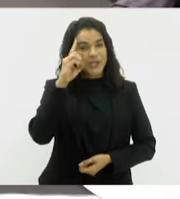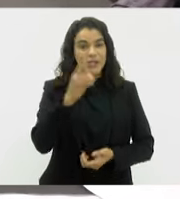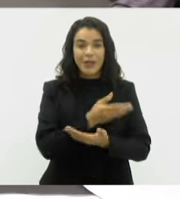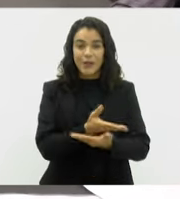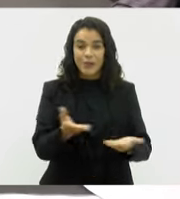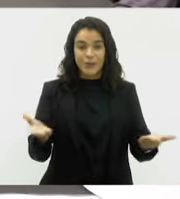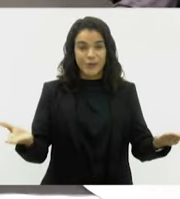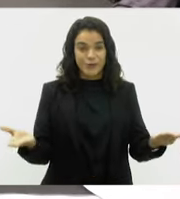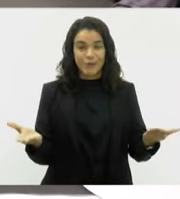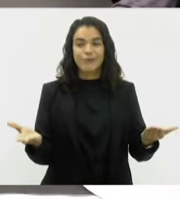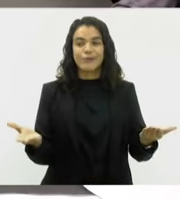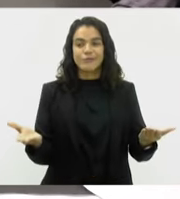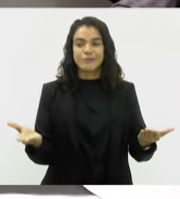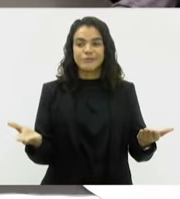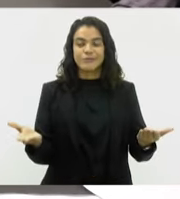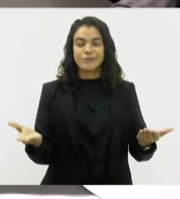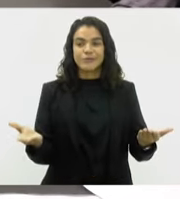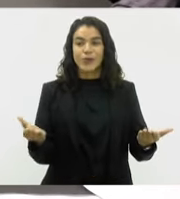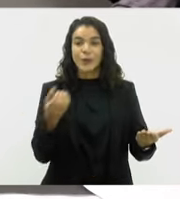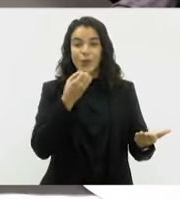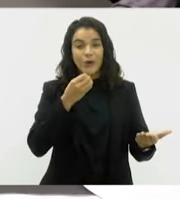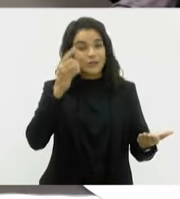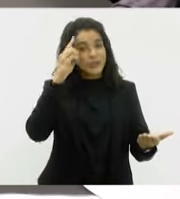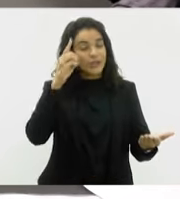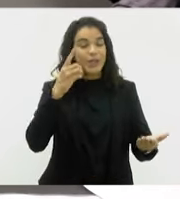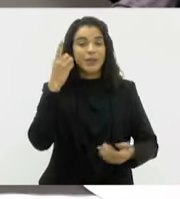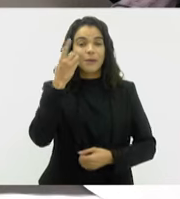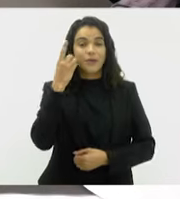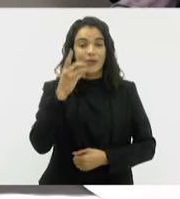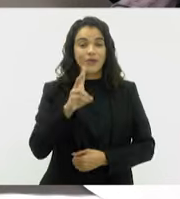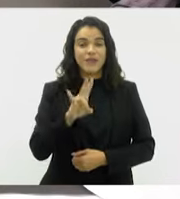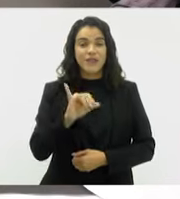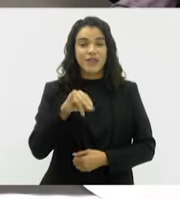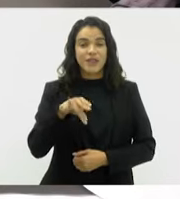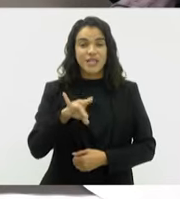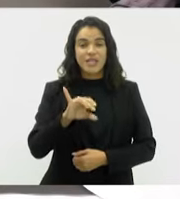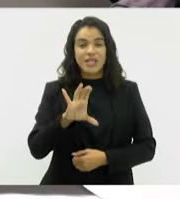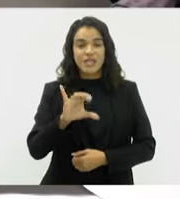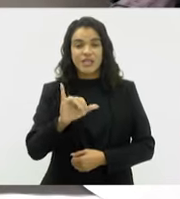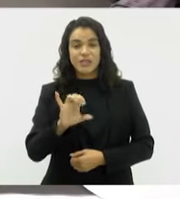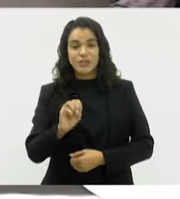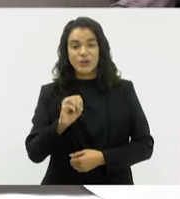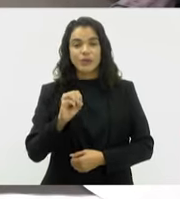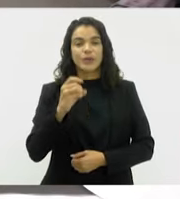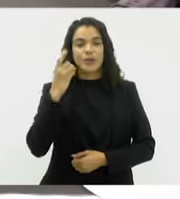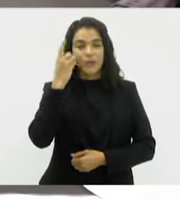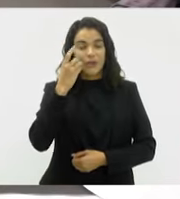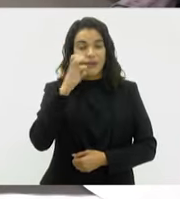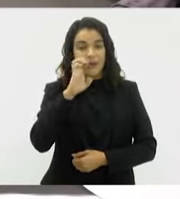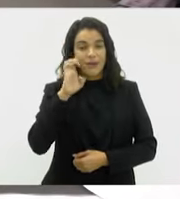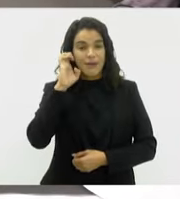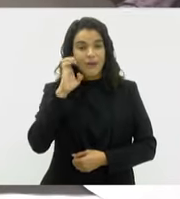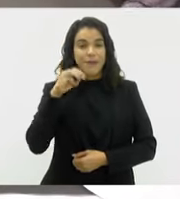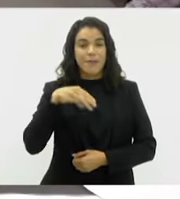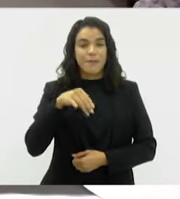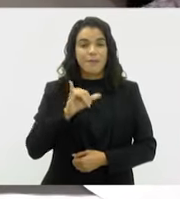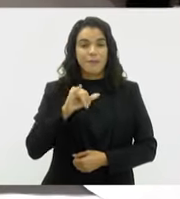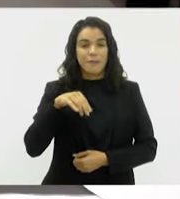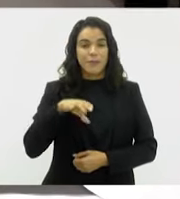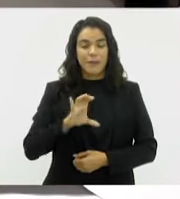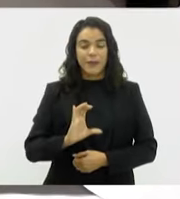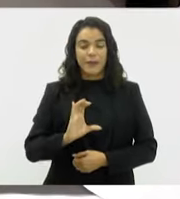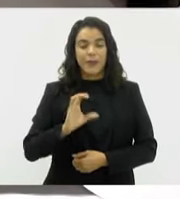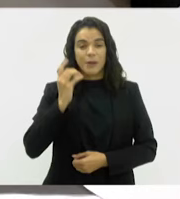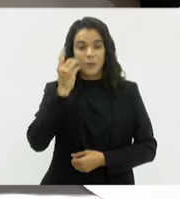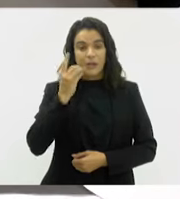Bom dia a todos. Bom dia, deputado Vinícius Cozzolino, deputada Érica Takimoto, deputado Carlos Mink,